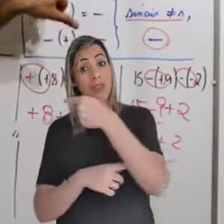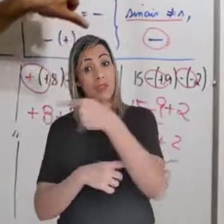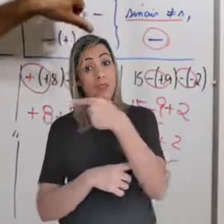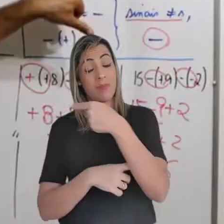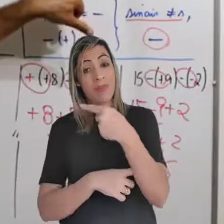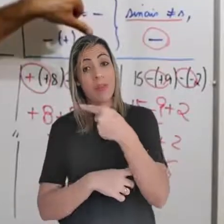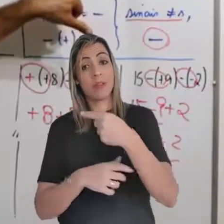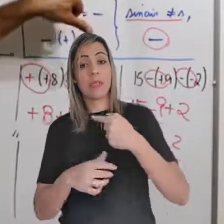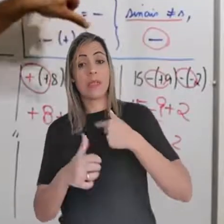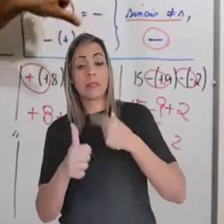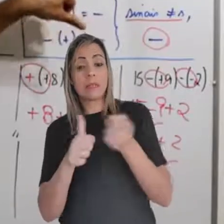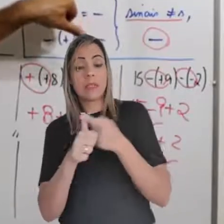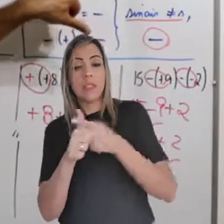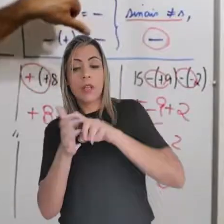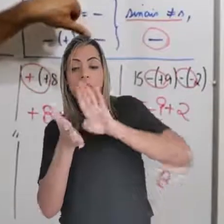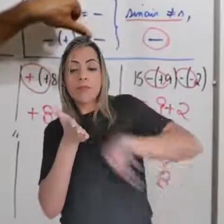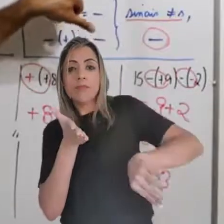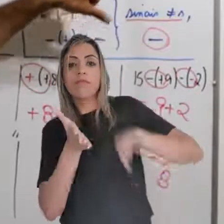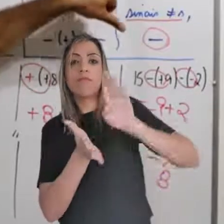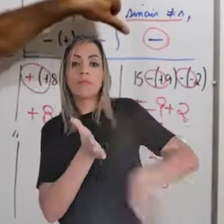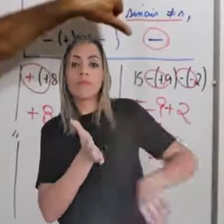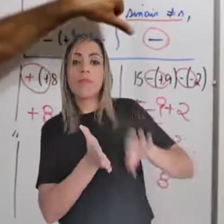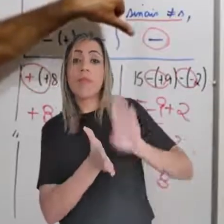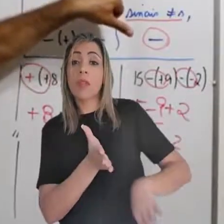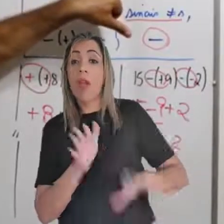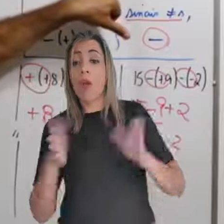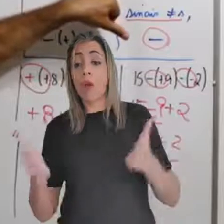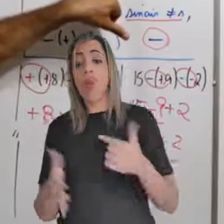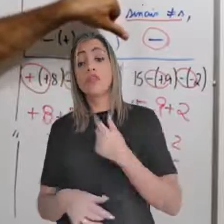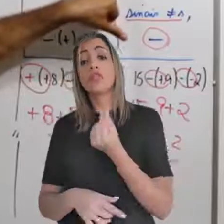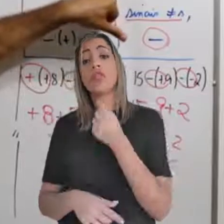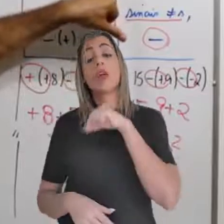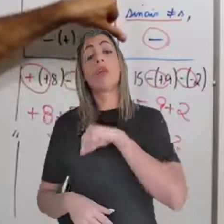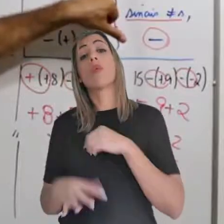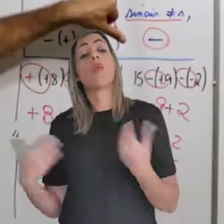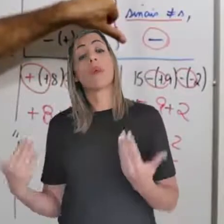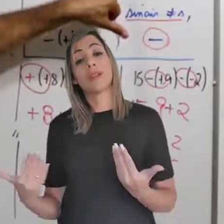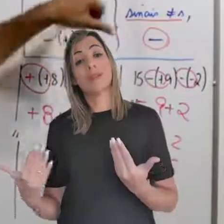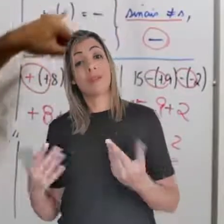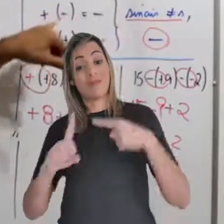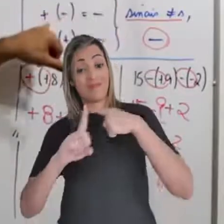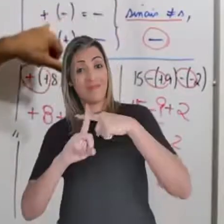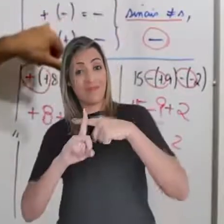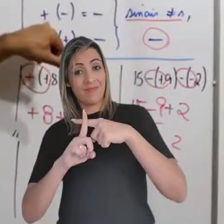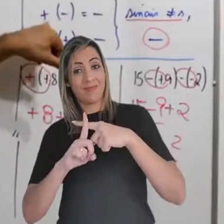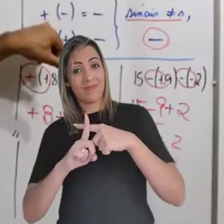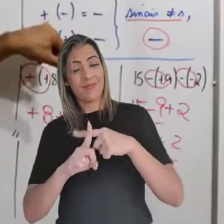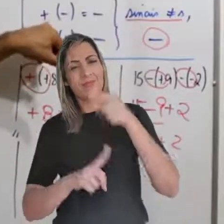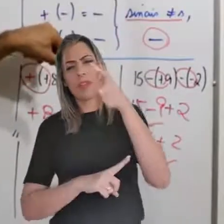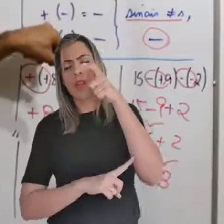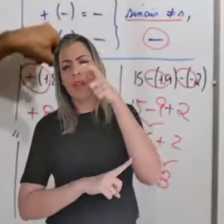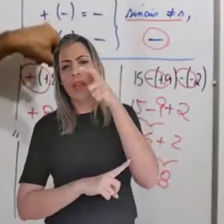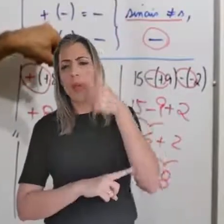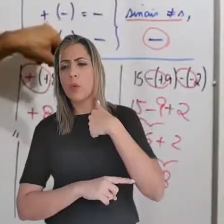está retirando a minha dívida. Se eu retirei a minha dívida, eu fiquei com alguma coisa, portanto eu fiquei com mais. Veja que